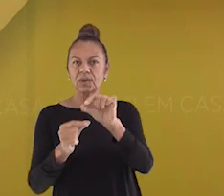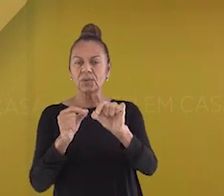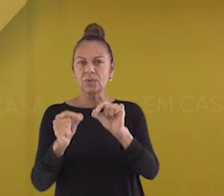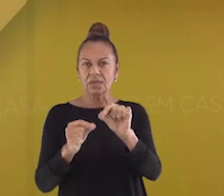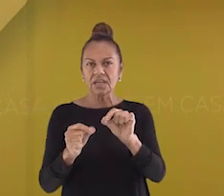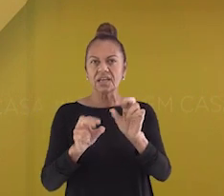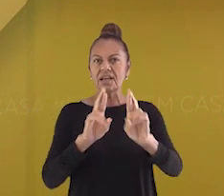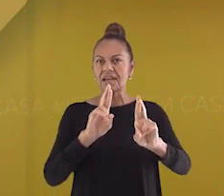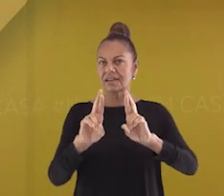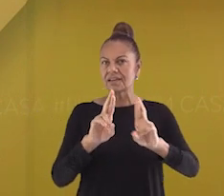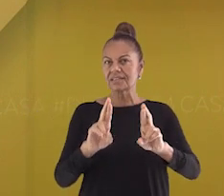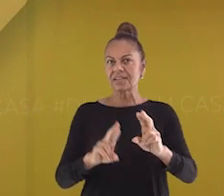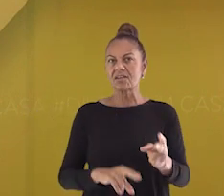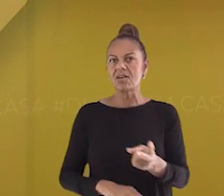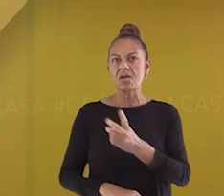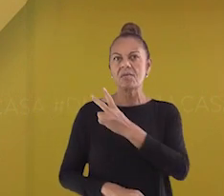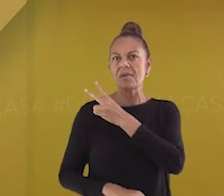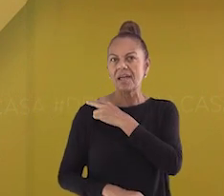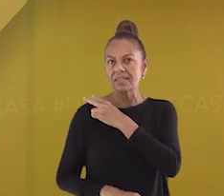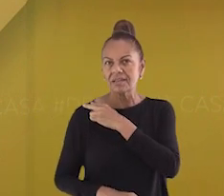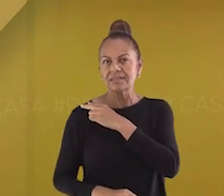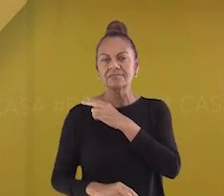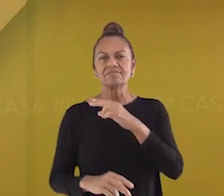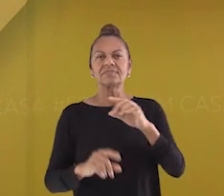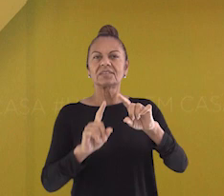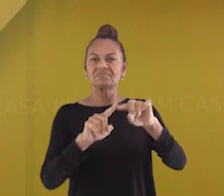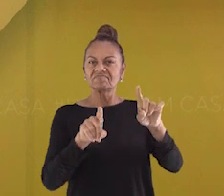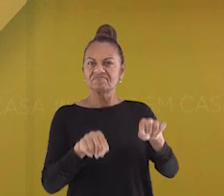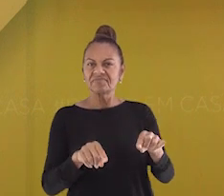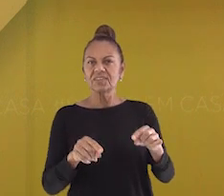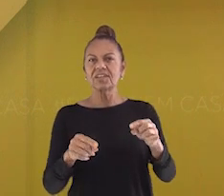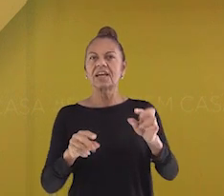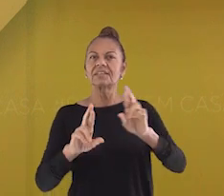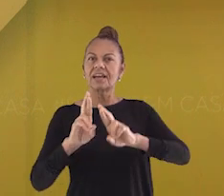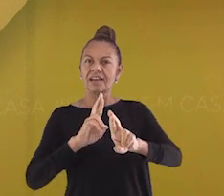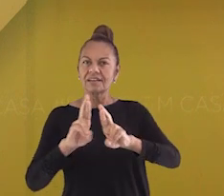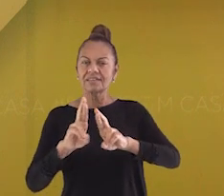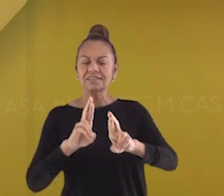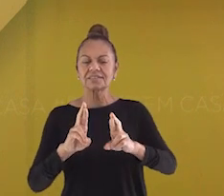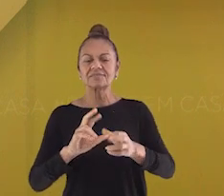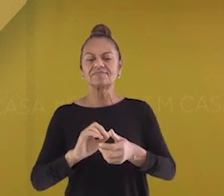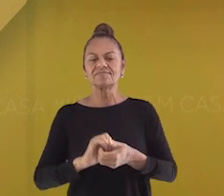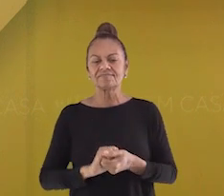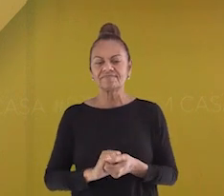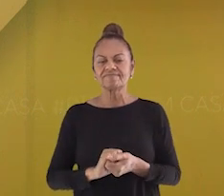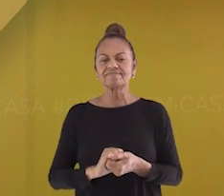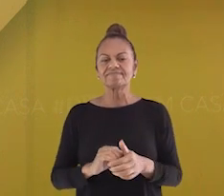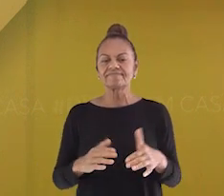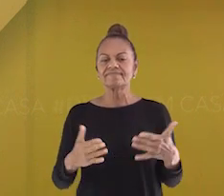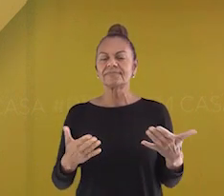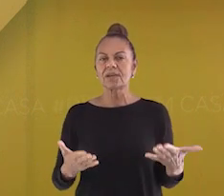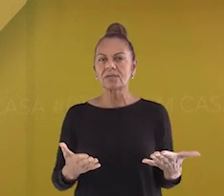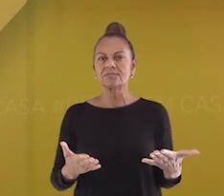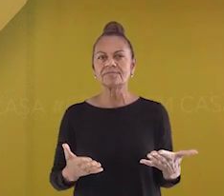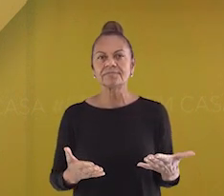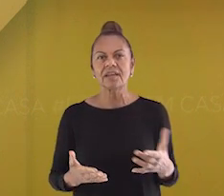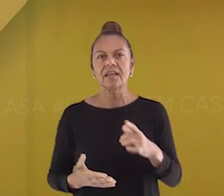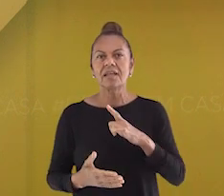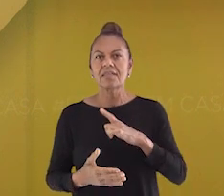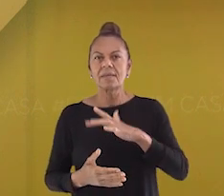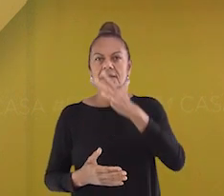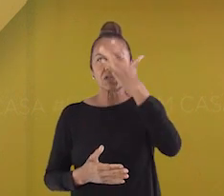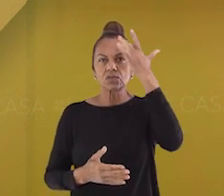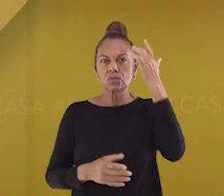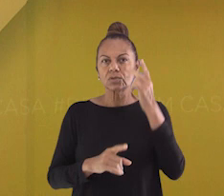entre patrão e empregado. A taxa de desemprego é tão alta que gera uma massa de pessoas